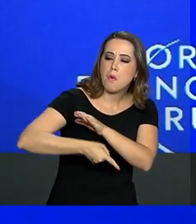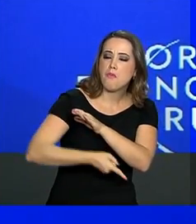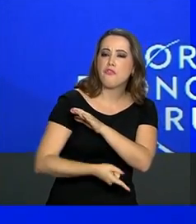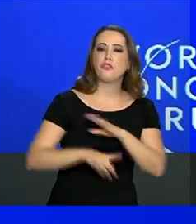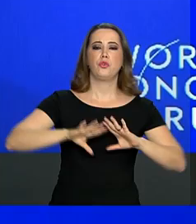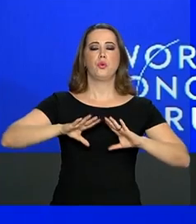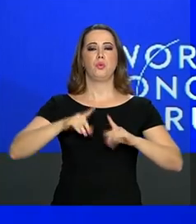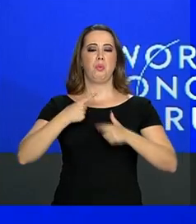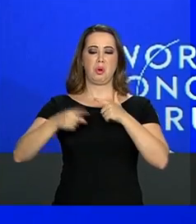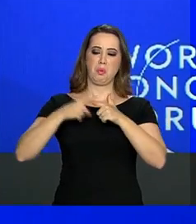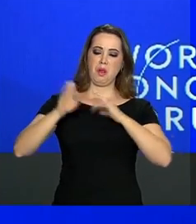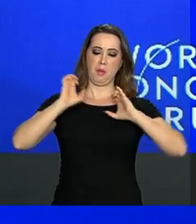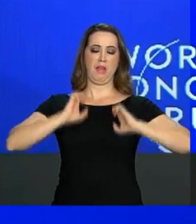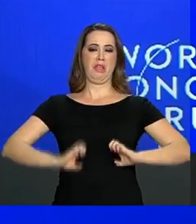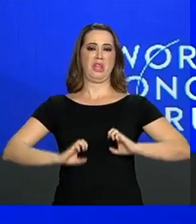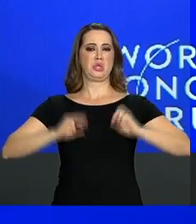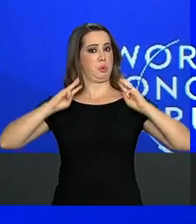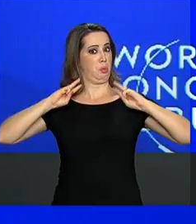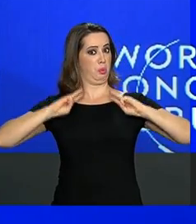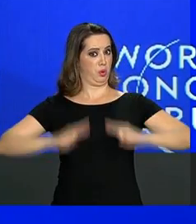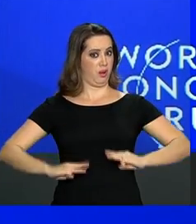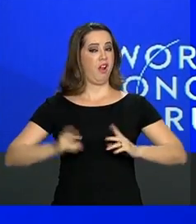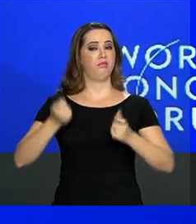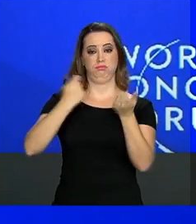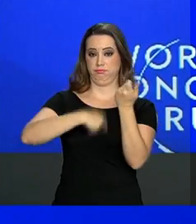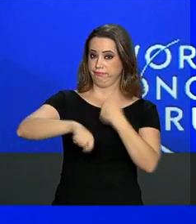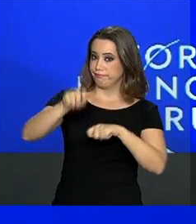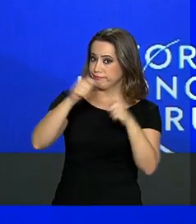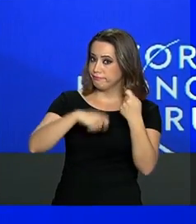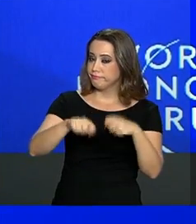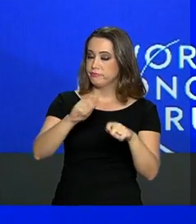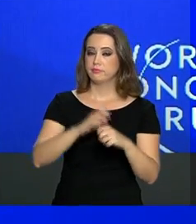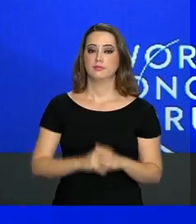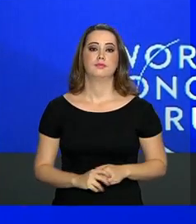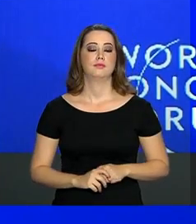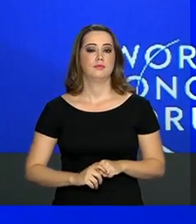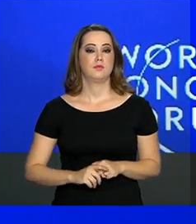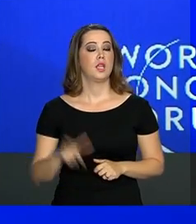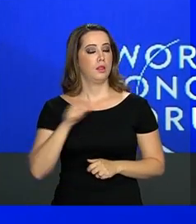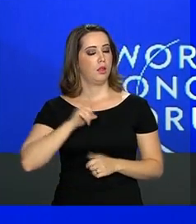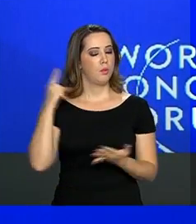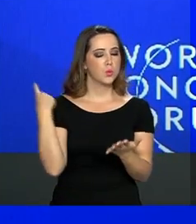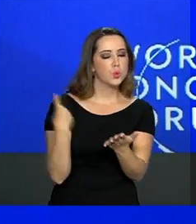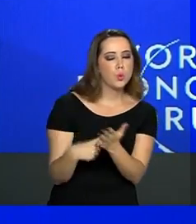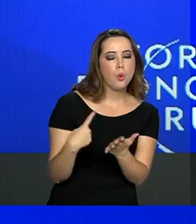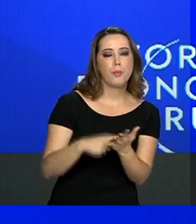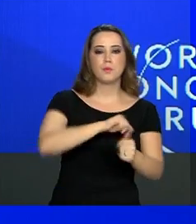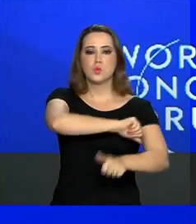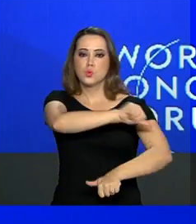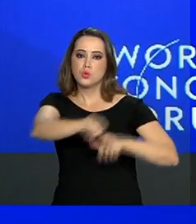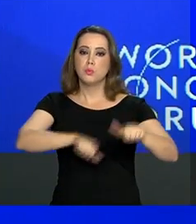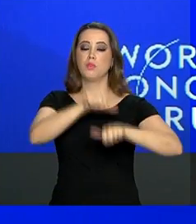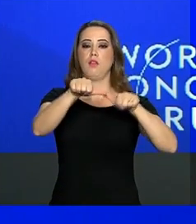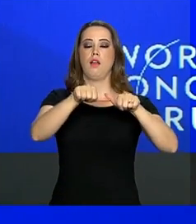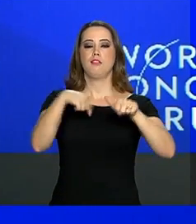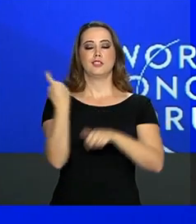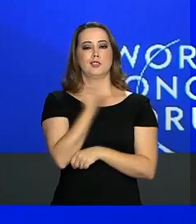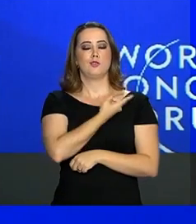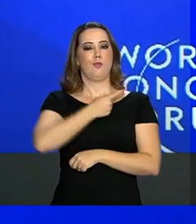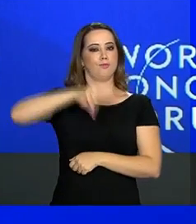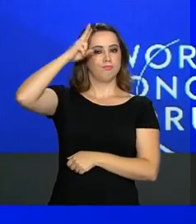ética, moral e econômica. Temos o compromisso de mudar a nossa